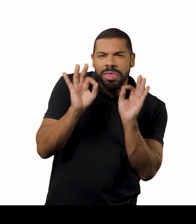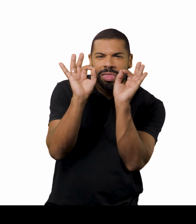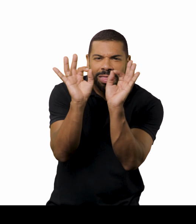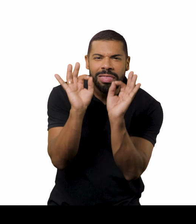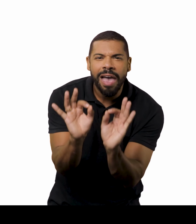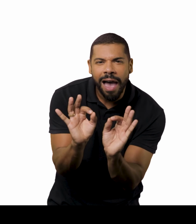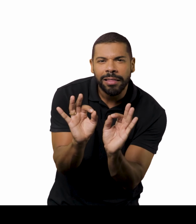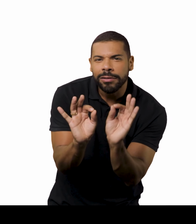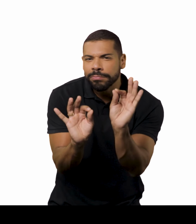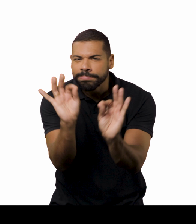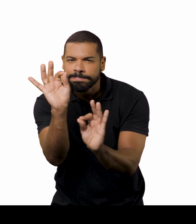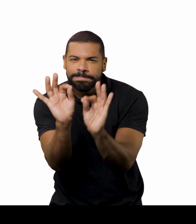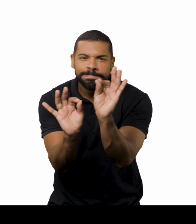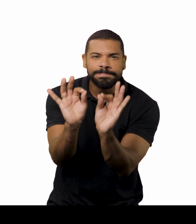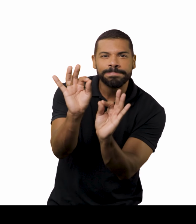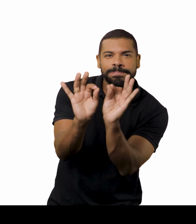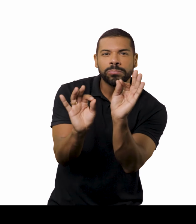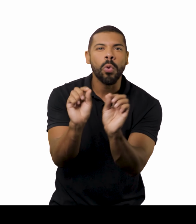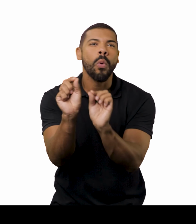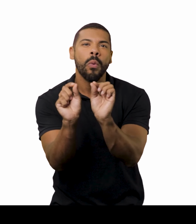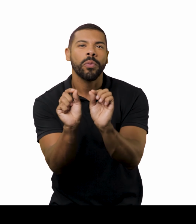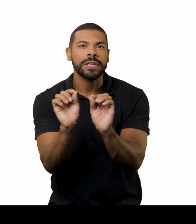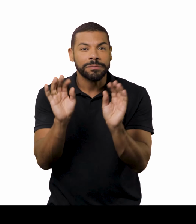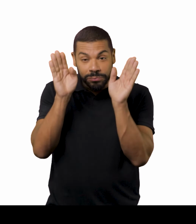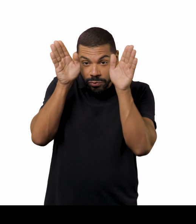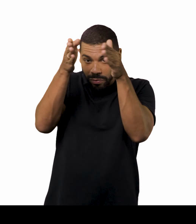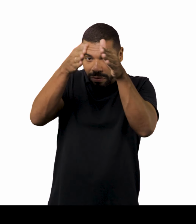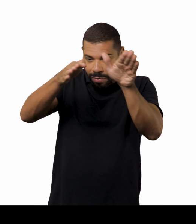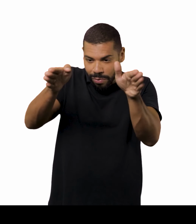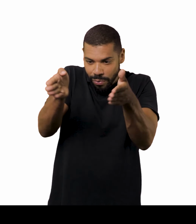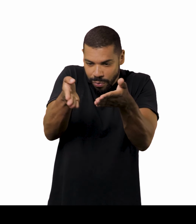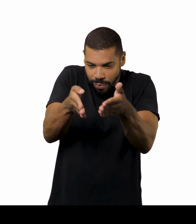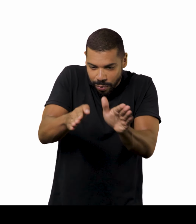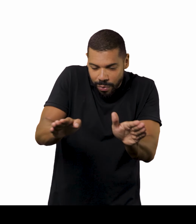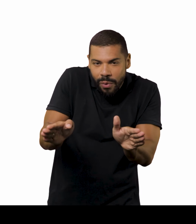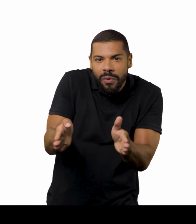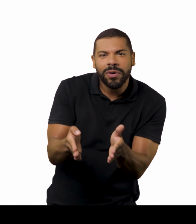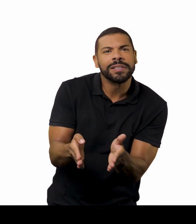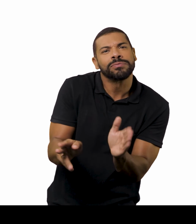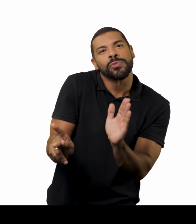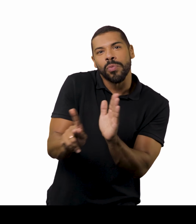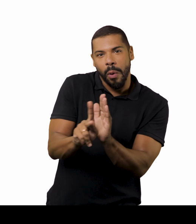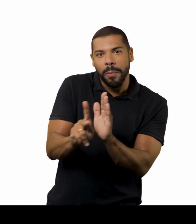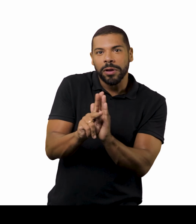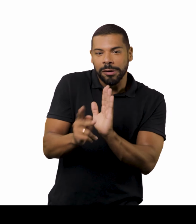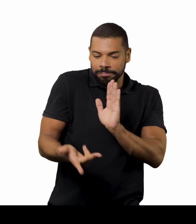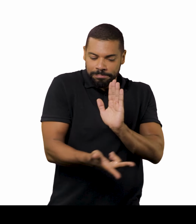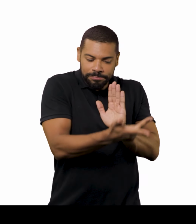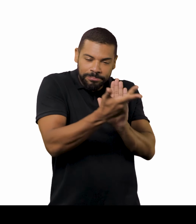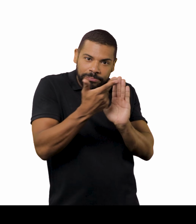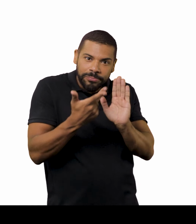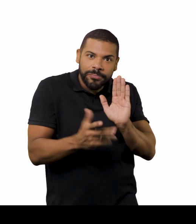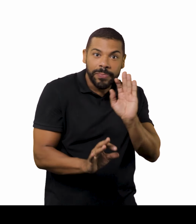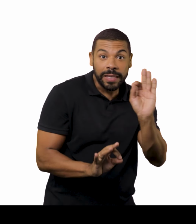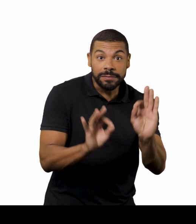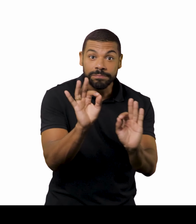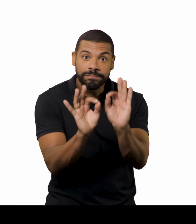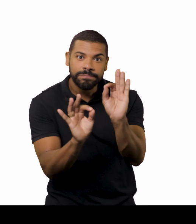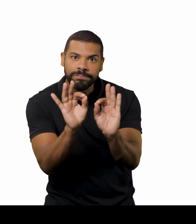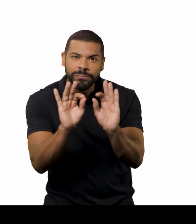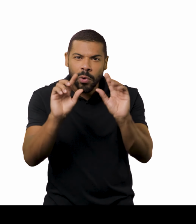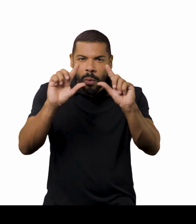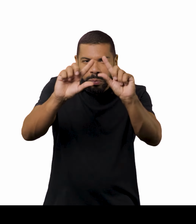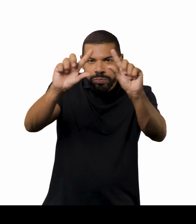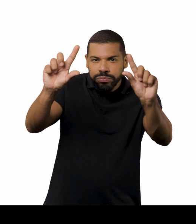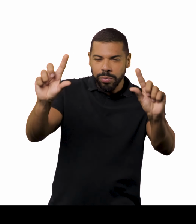lugar certo do corpo, mexendo direto com a silhueta, assim, direto, não a estampa que está lá passando por cima. Ele é